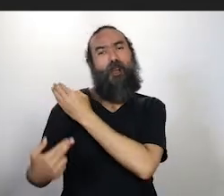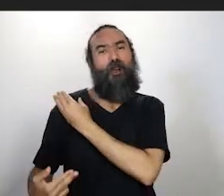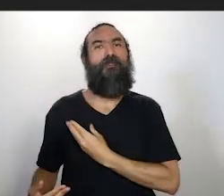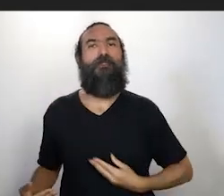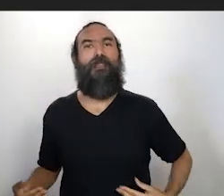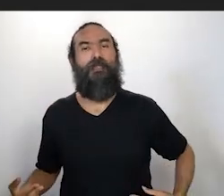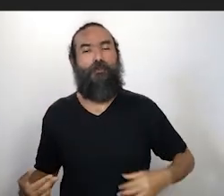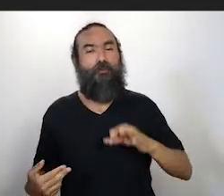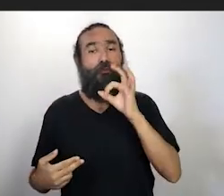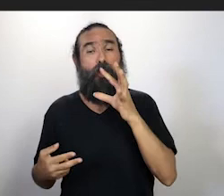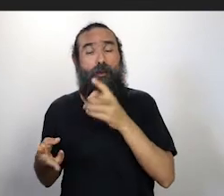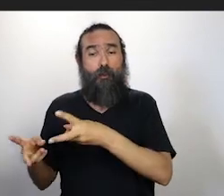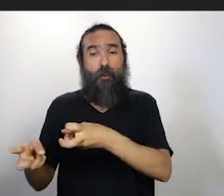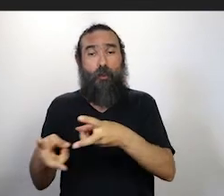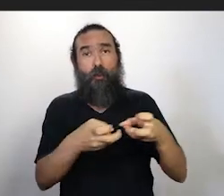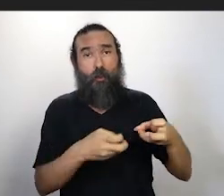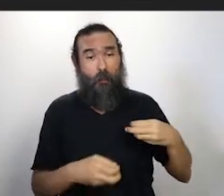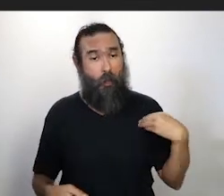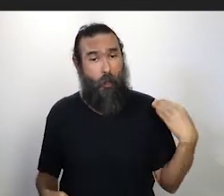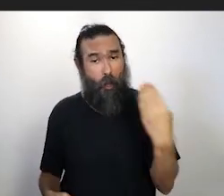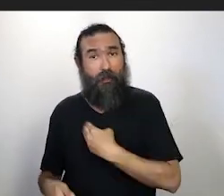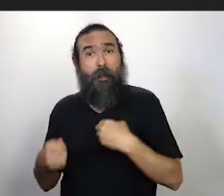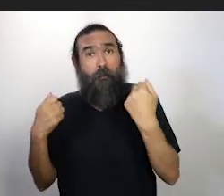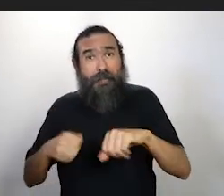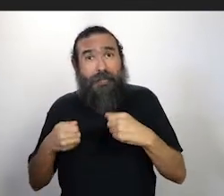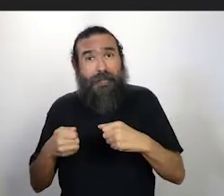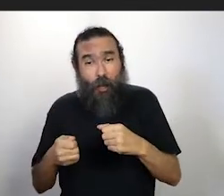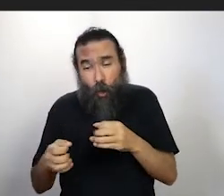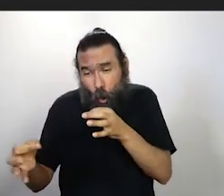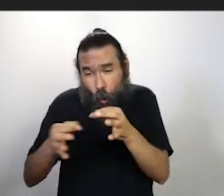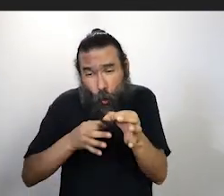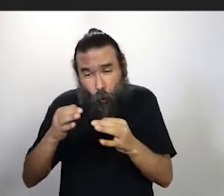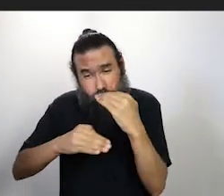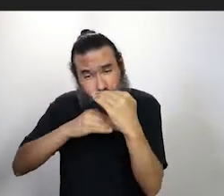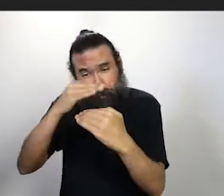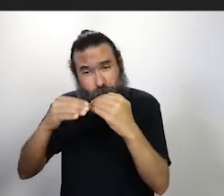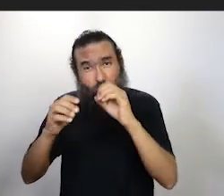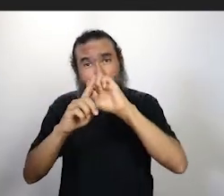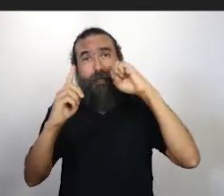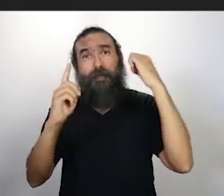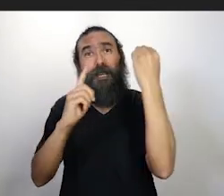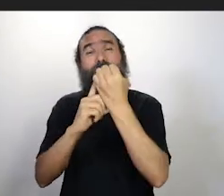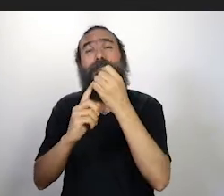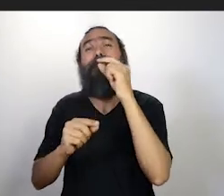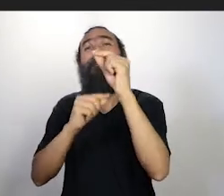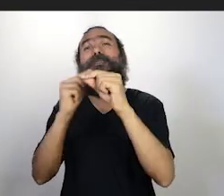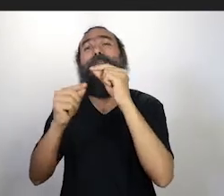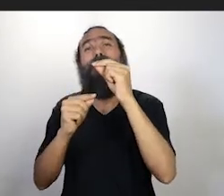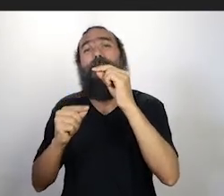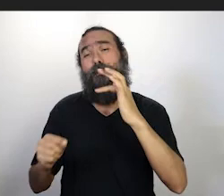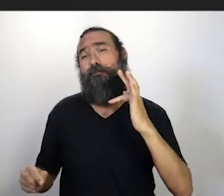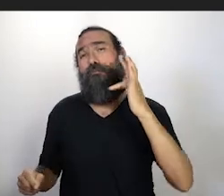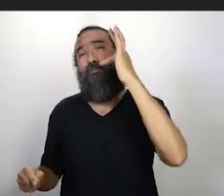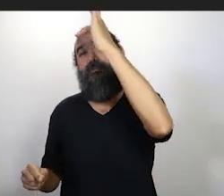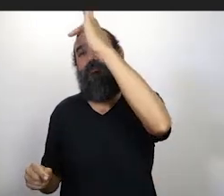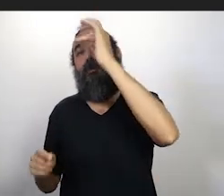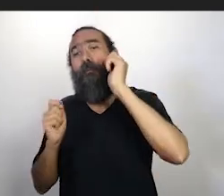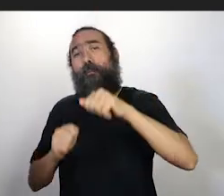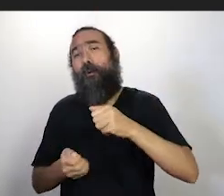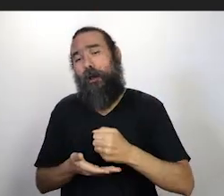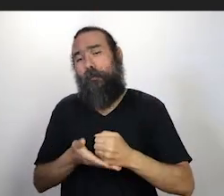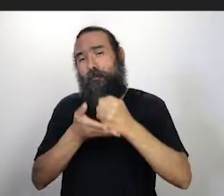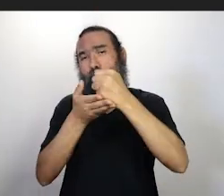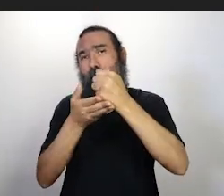vida. Nós precisamos construir uma sociedade que ofereça possibilidade de futuro para os